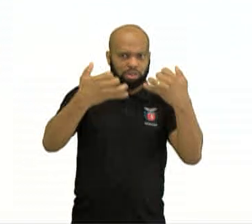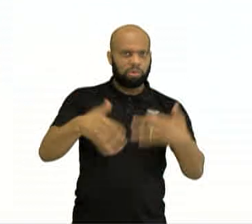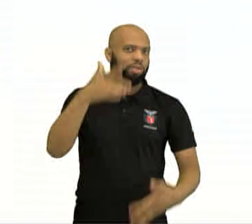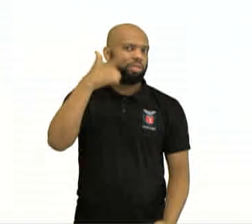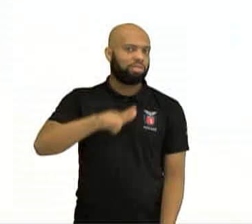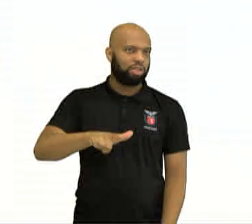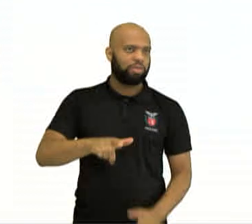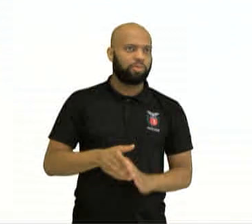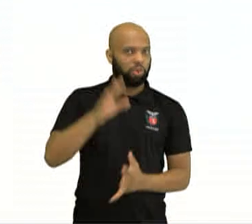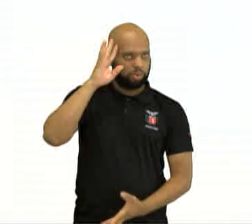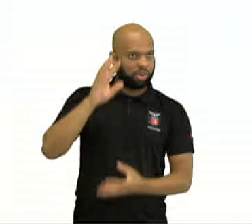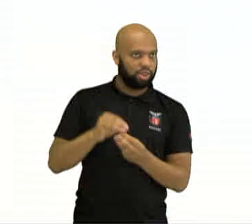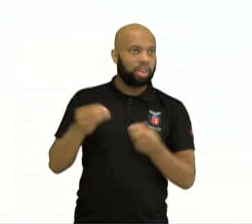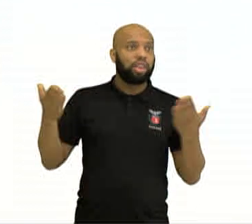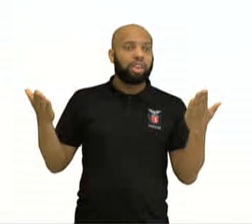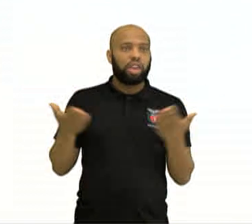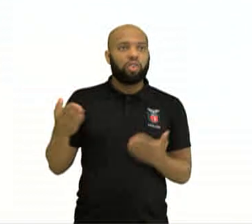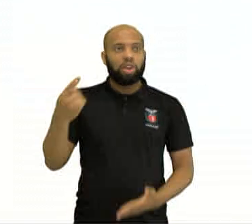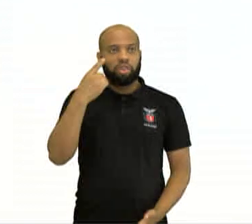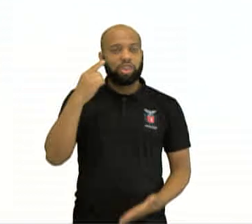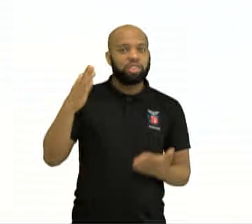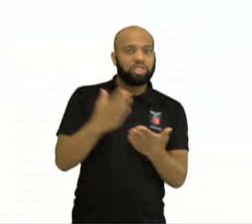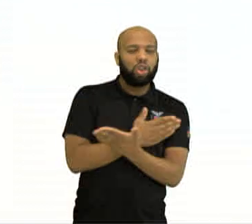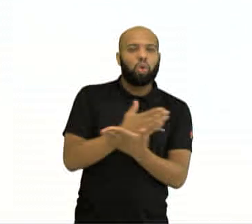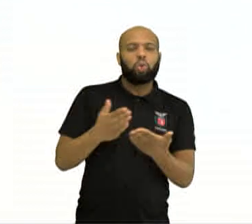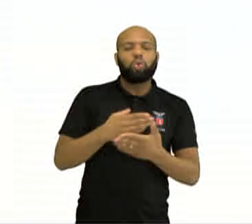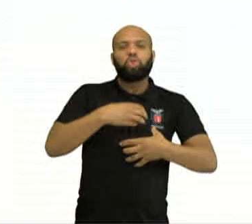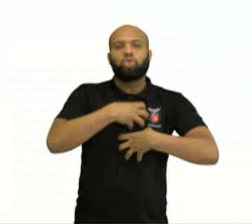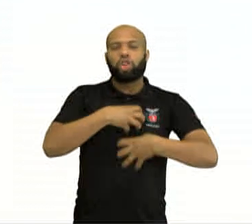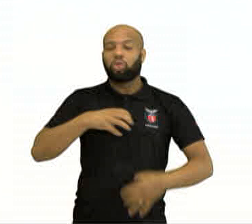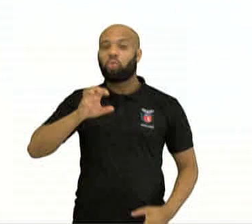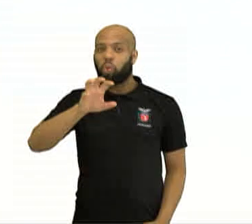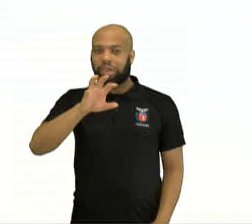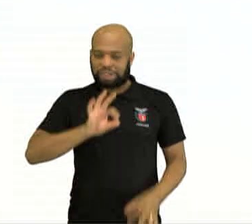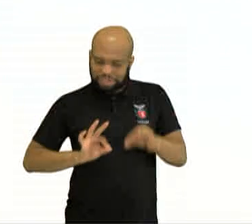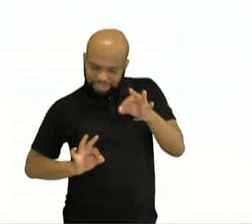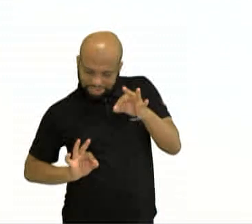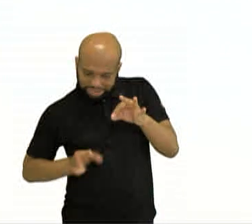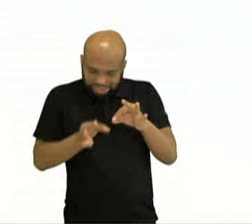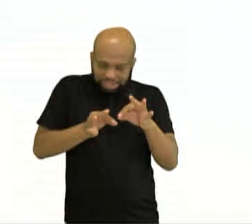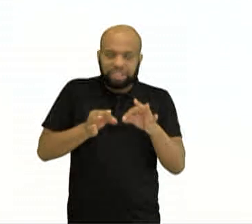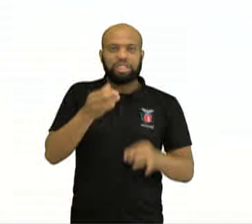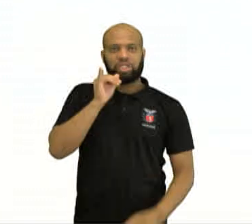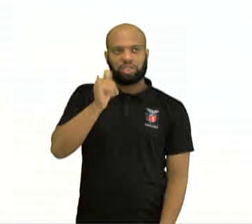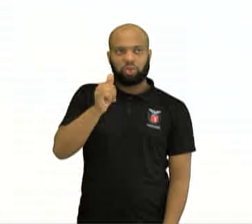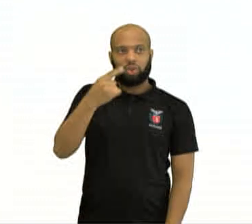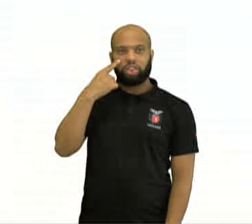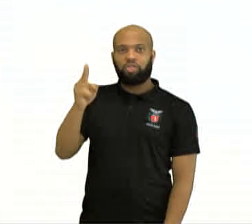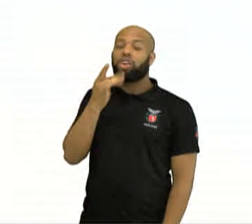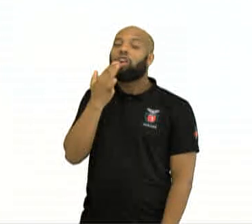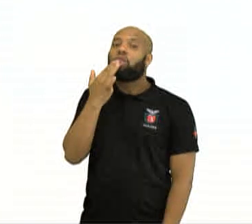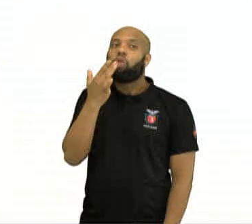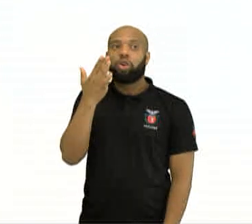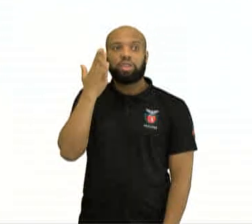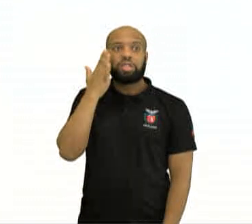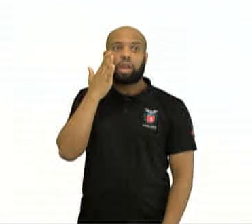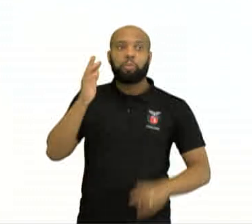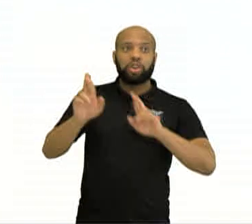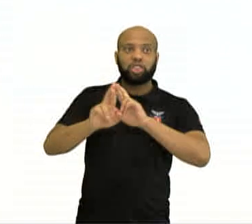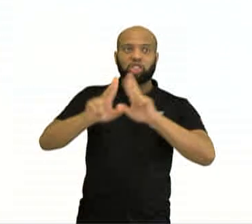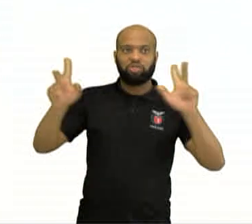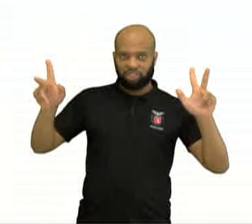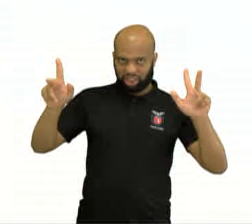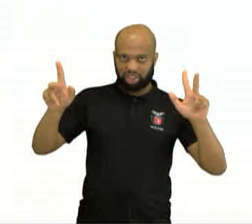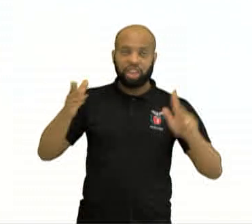Vamos conhecer agora alguns microcontos. Ó, tá coloridinho para você ter uma panorâmica de autores. Então,